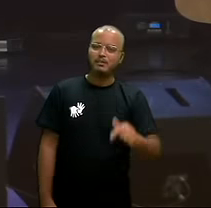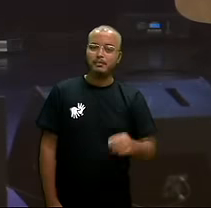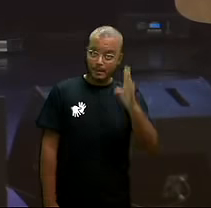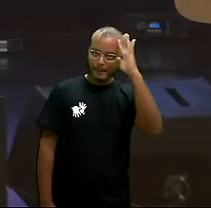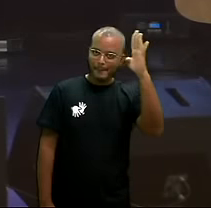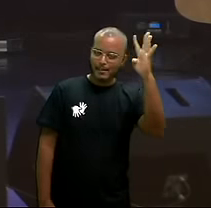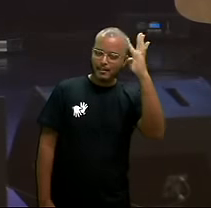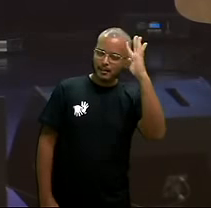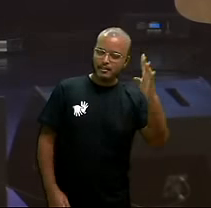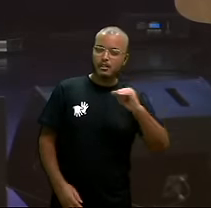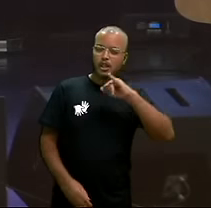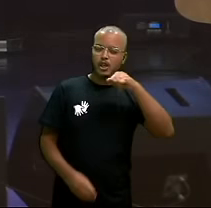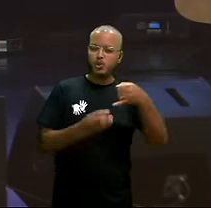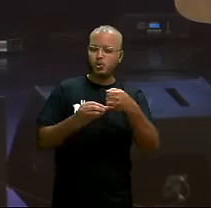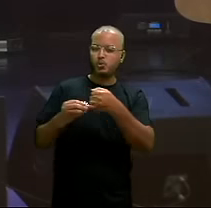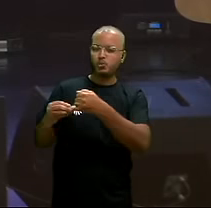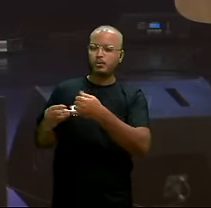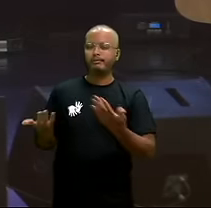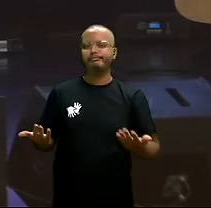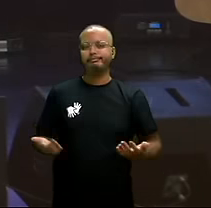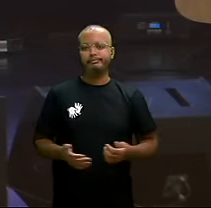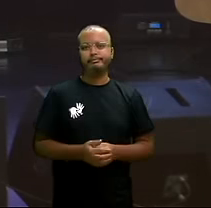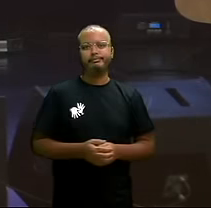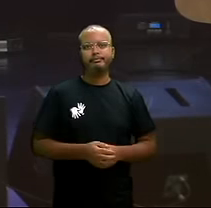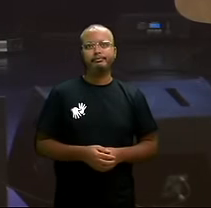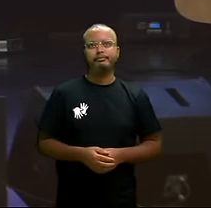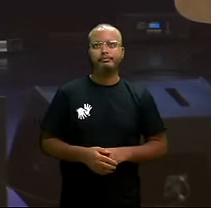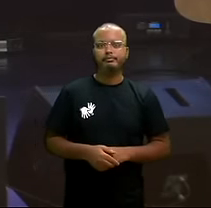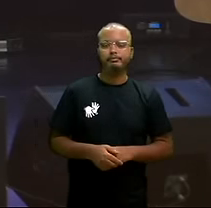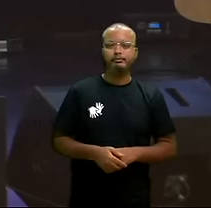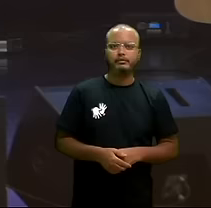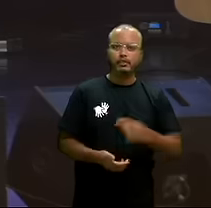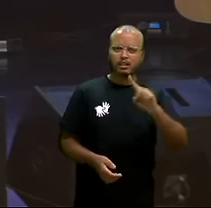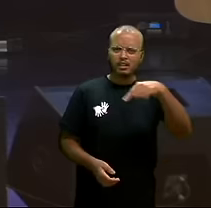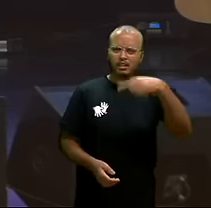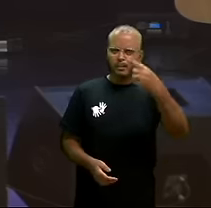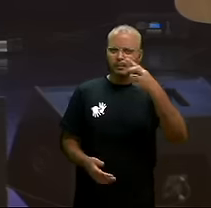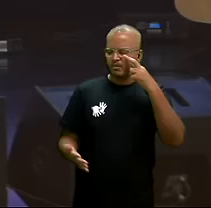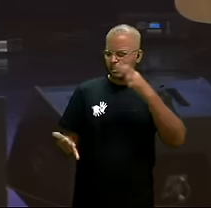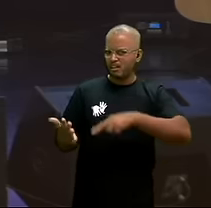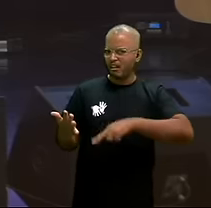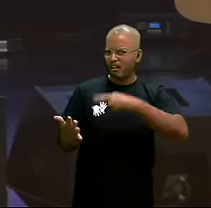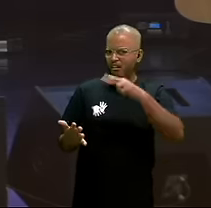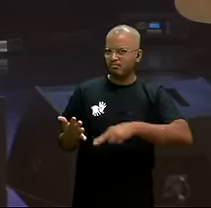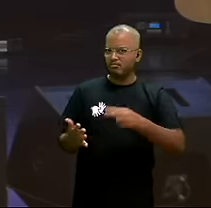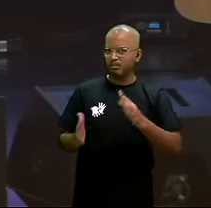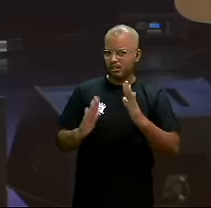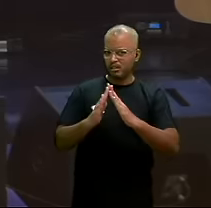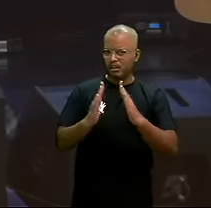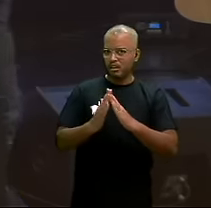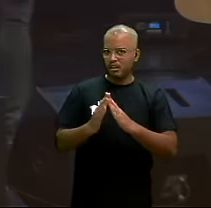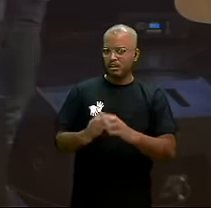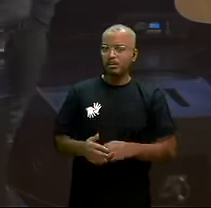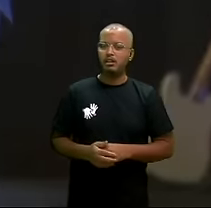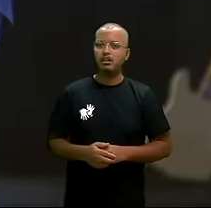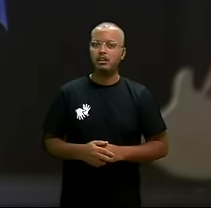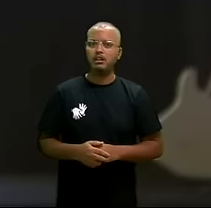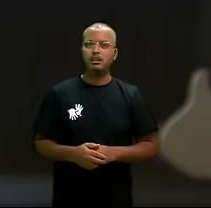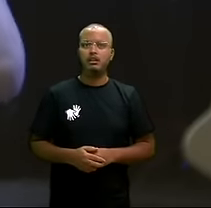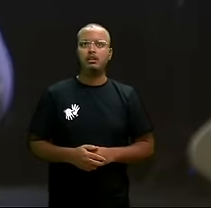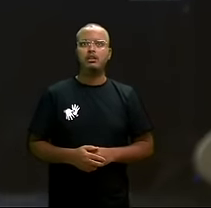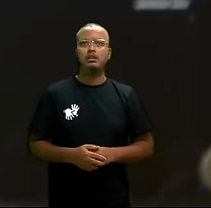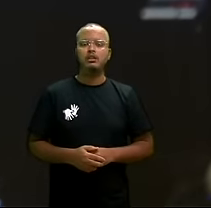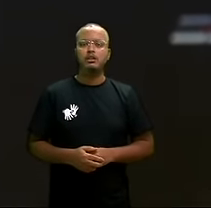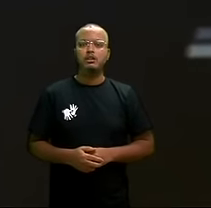pode reparar, pode olhar e pode ler, está lá em Josué capítulo 1. Pode ler em casa depois, de 1 a 9. Nenhum conselho de Deus para Josué é espiritual, é tudo natural.